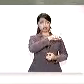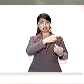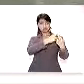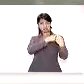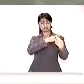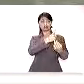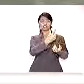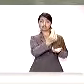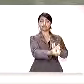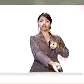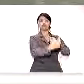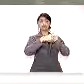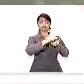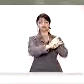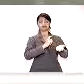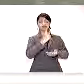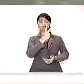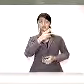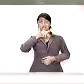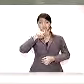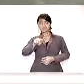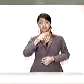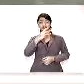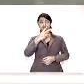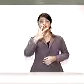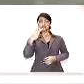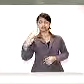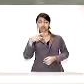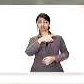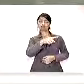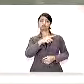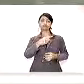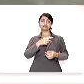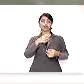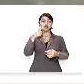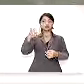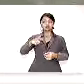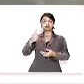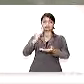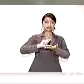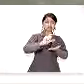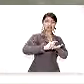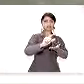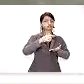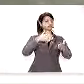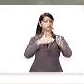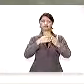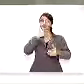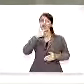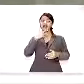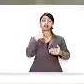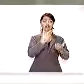saldo de 23.322 ficando impedida de novos recebimentos até regularizar a matéria